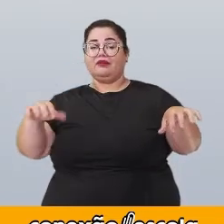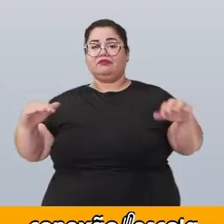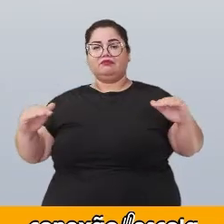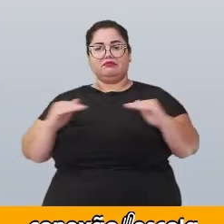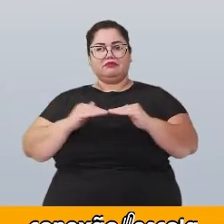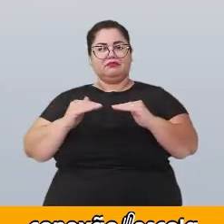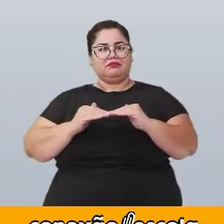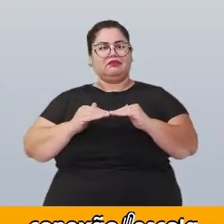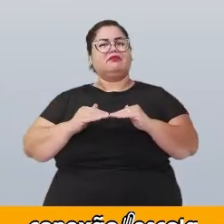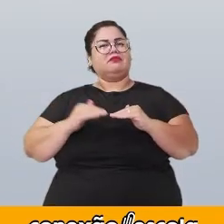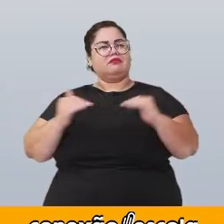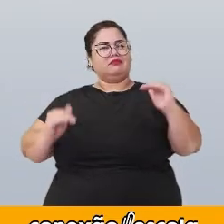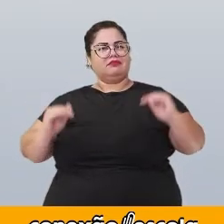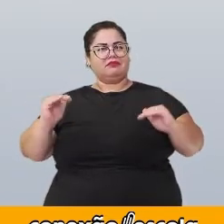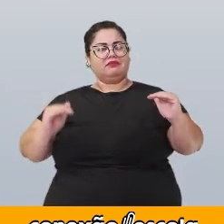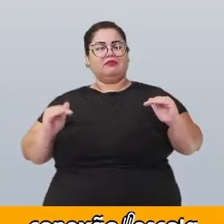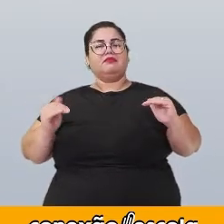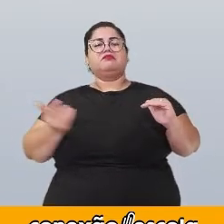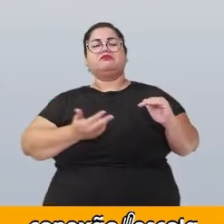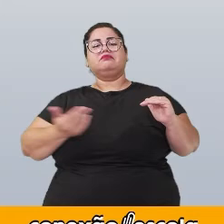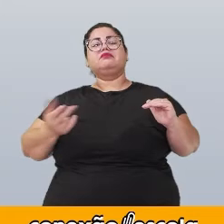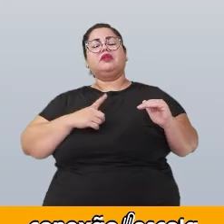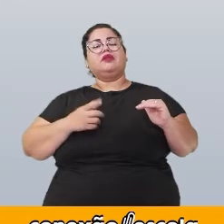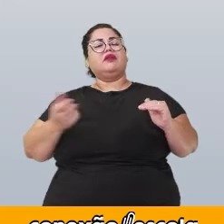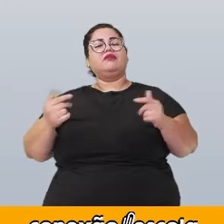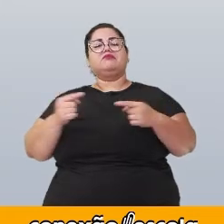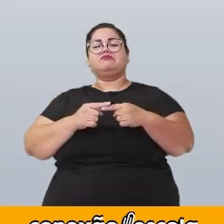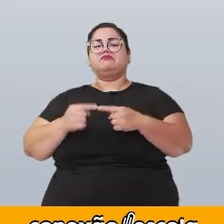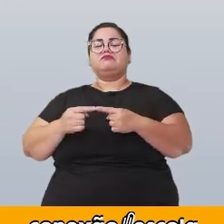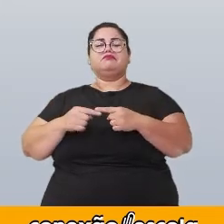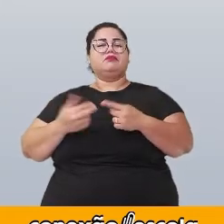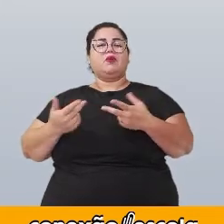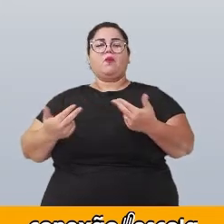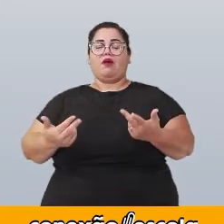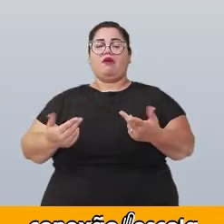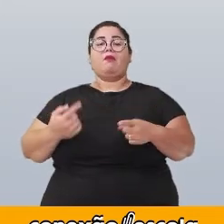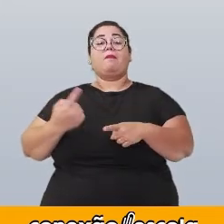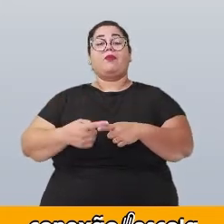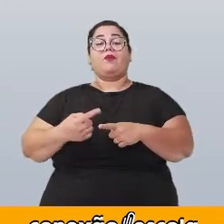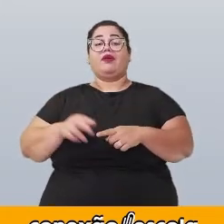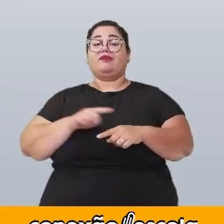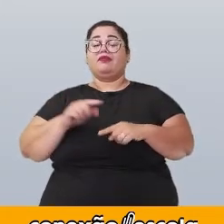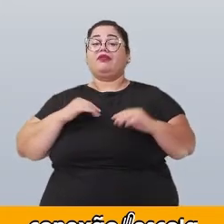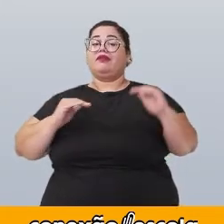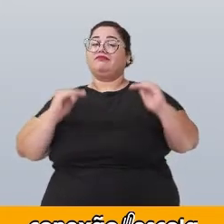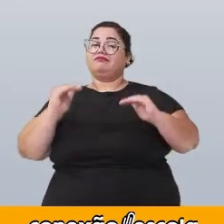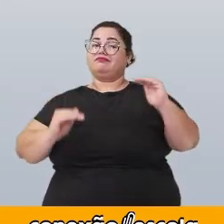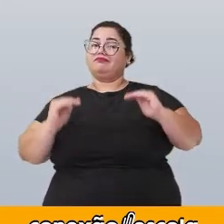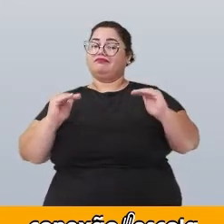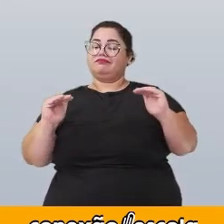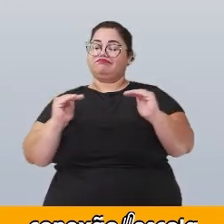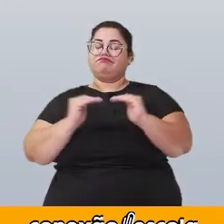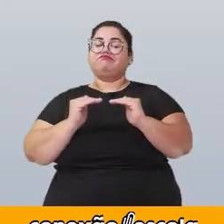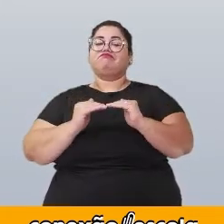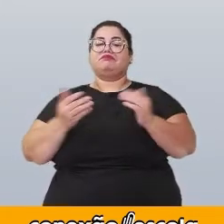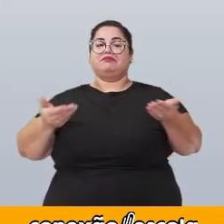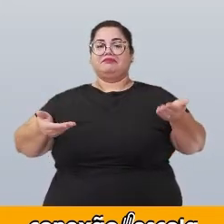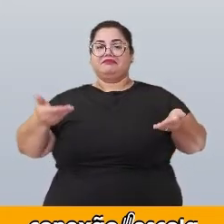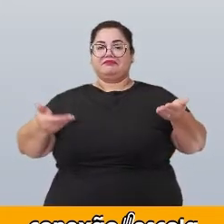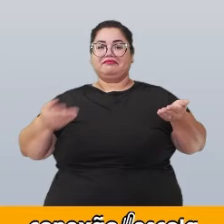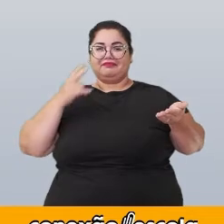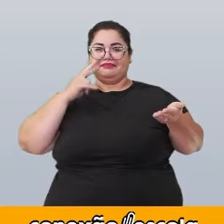manga estão com a mesma quantidade de matéria, porque está equilibrado os 2